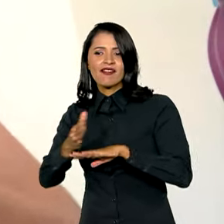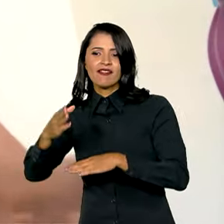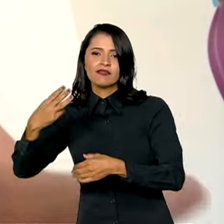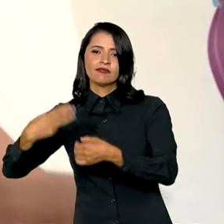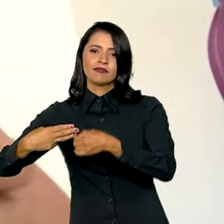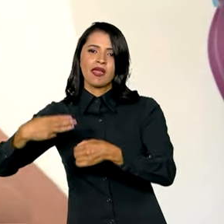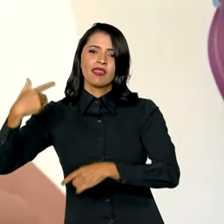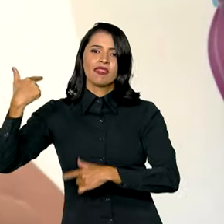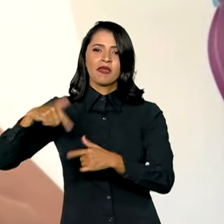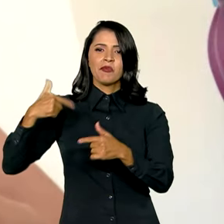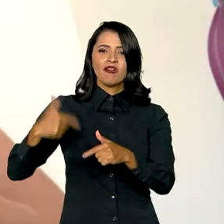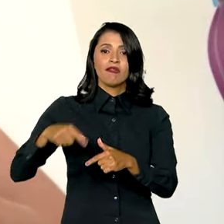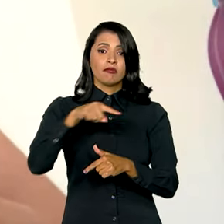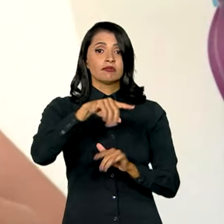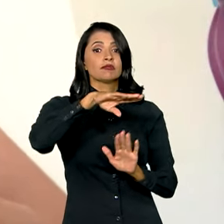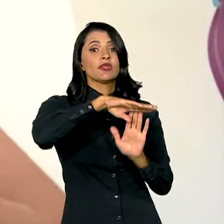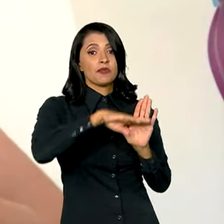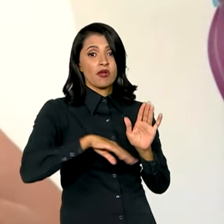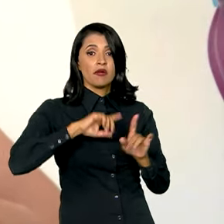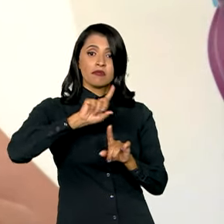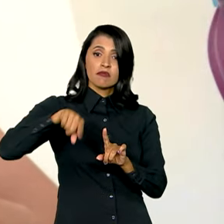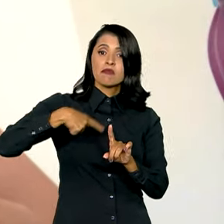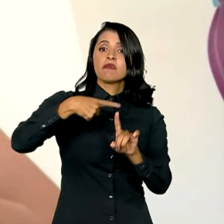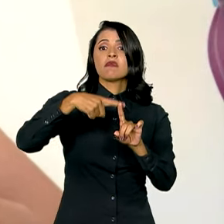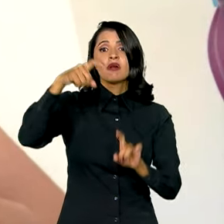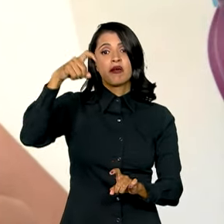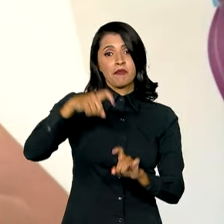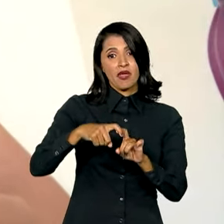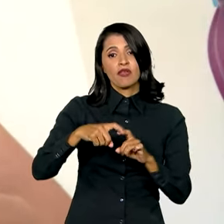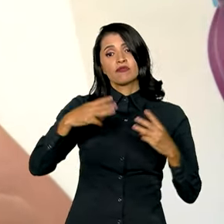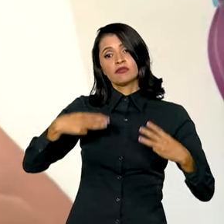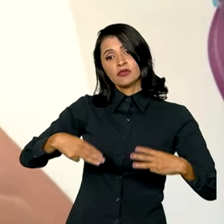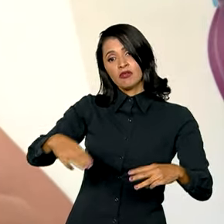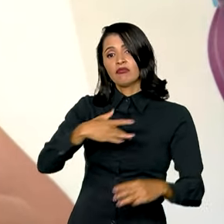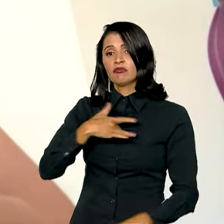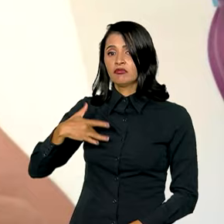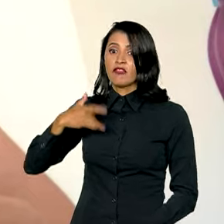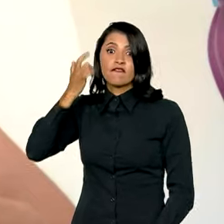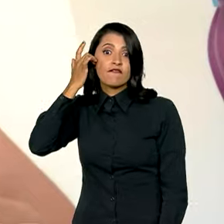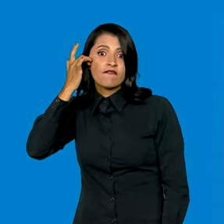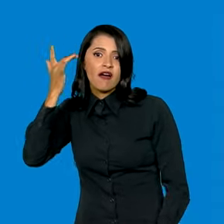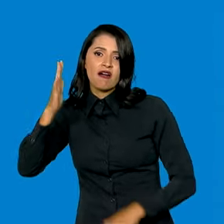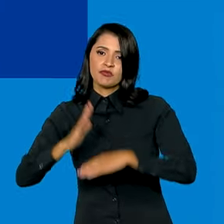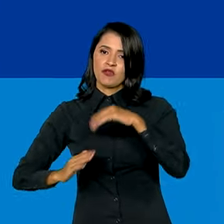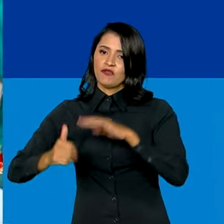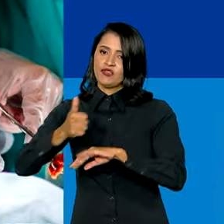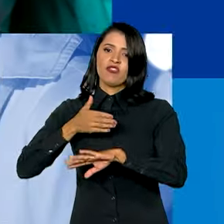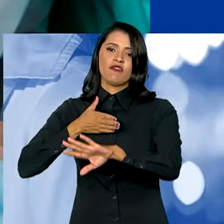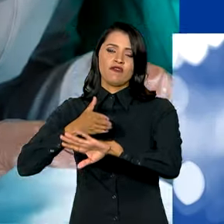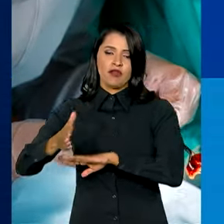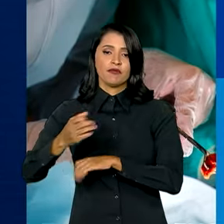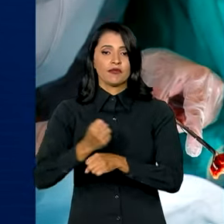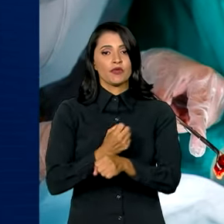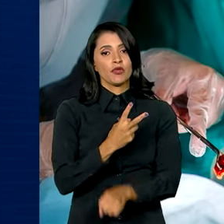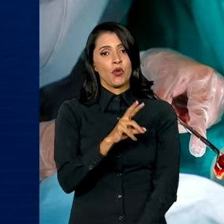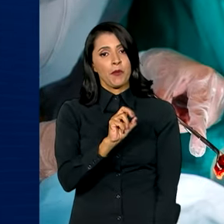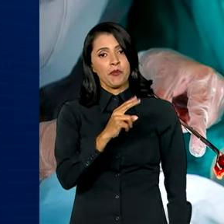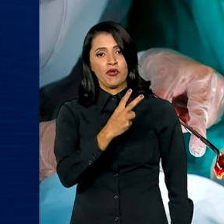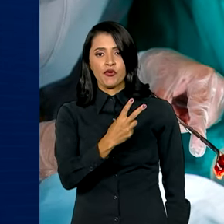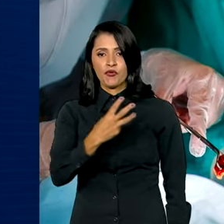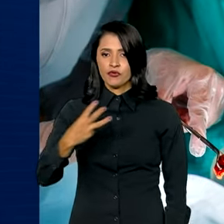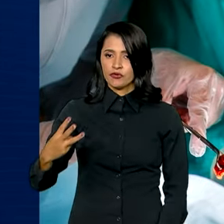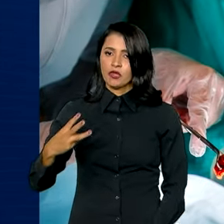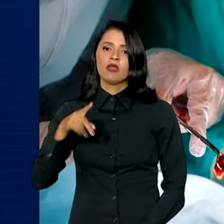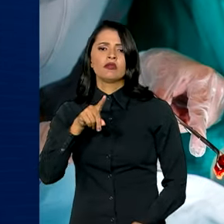com o programa, com a ajuda do Ministério da Saúde, isso facilita muito para que esse profissional vá. Em 2023, o